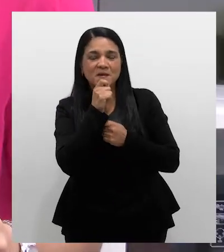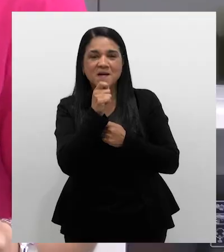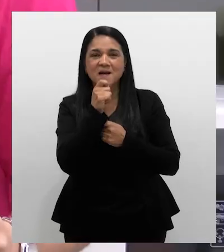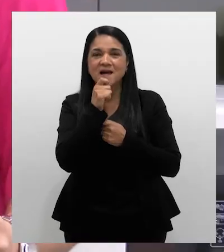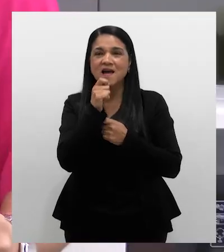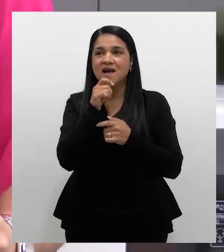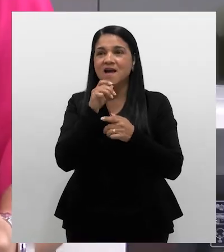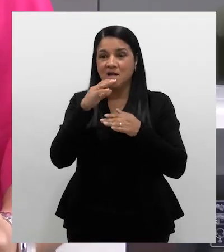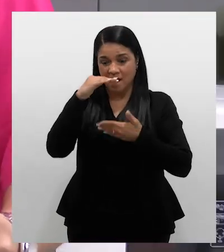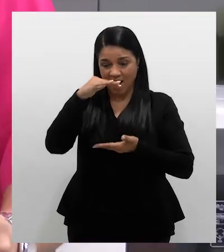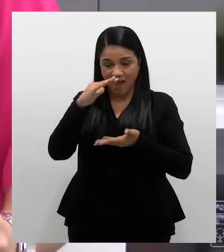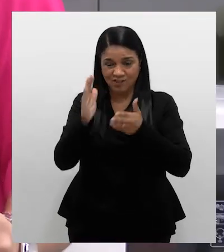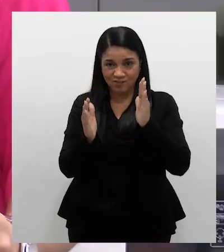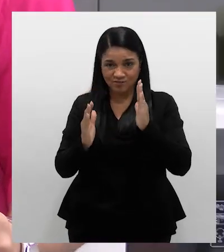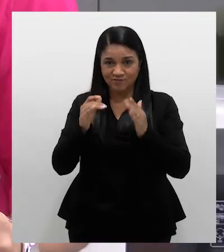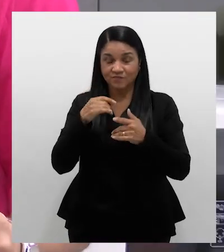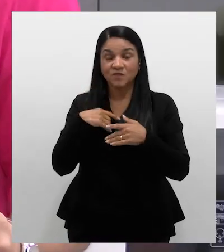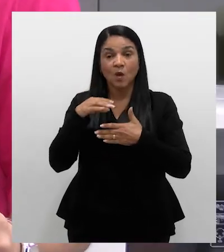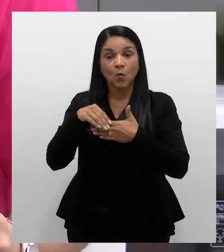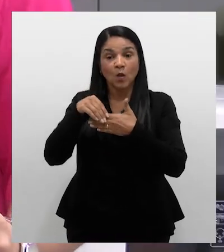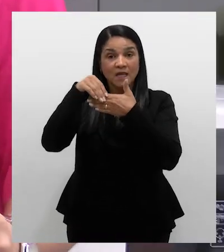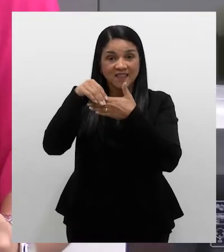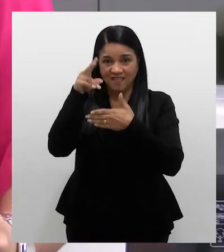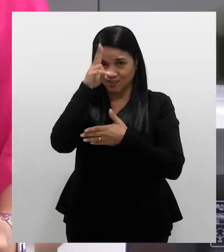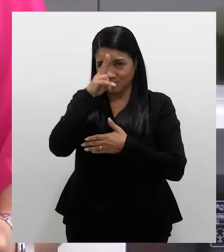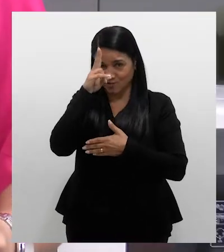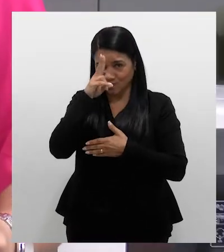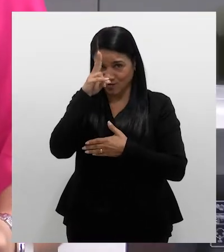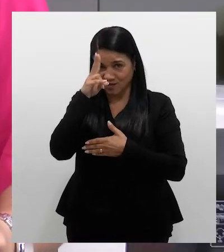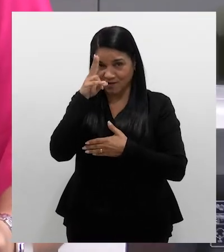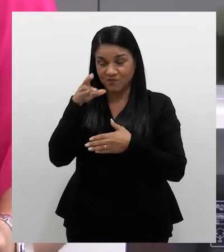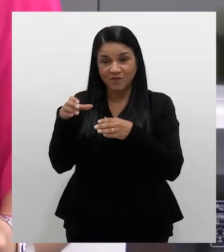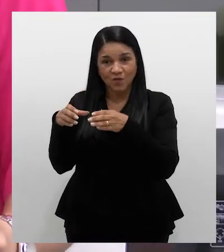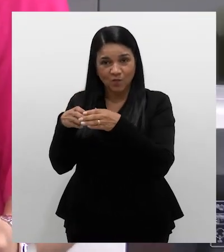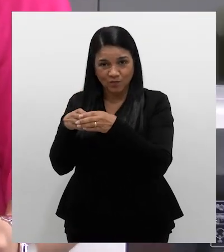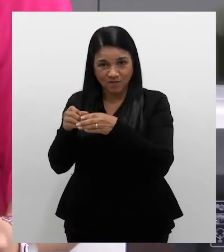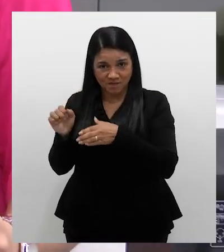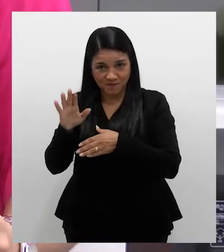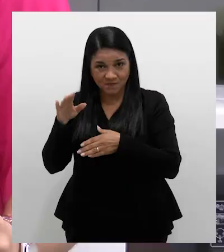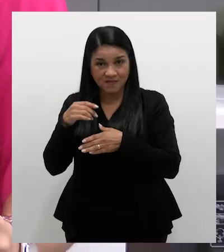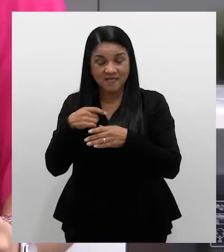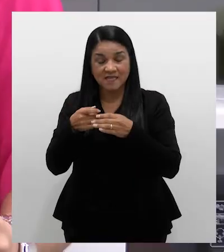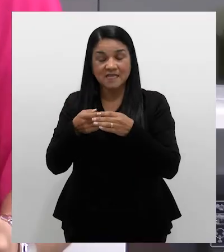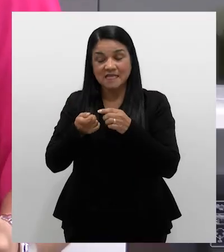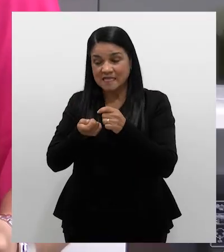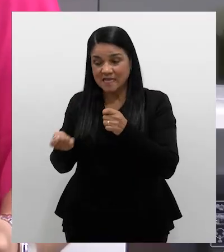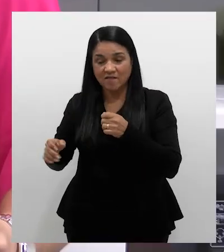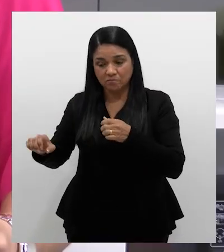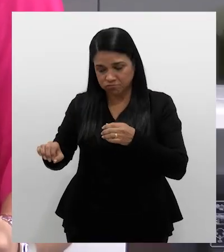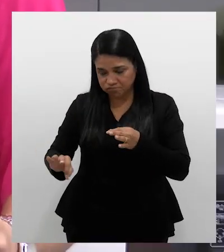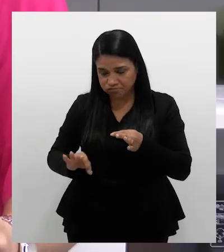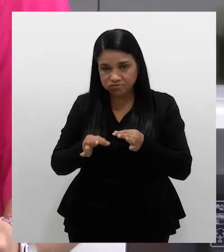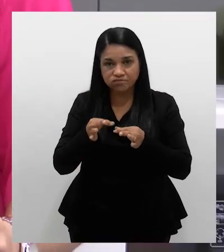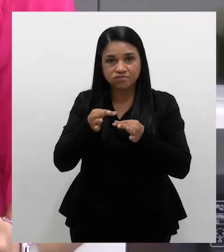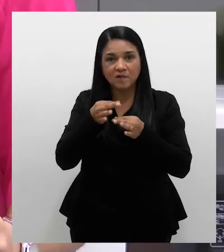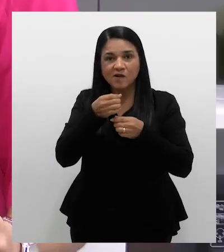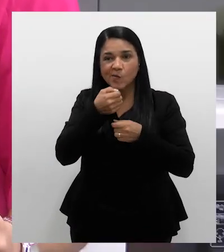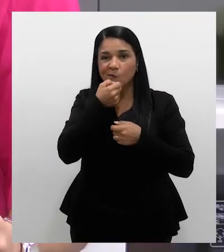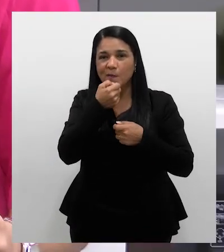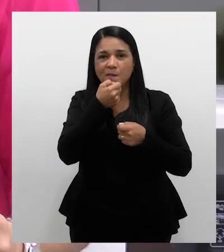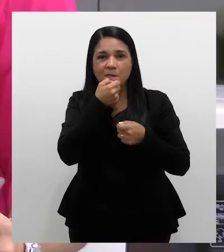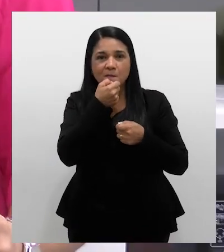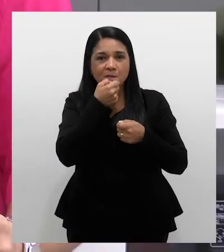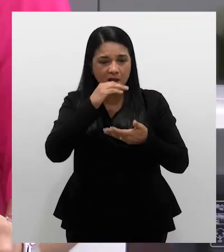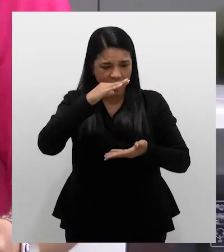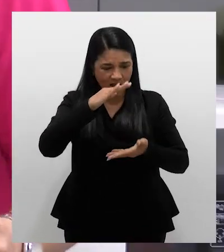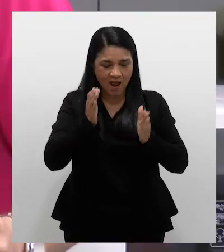Bandeira, quem avisa é um certo cara. Então, é a história de um líder comunitário Exato. que ligava o alto-falante na favela para